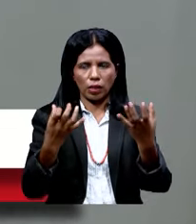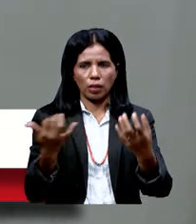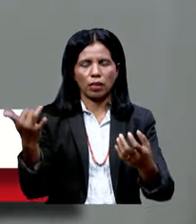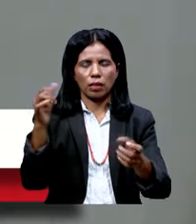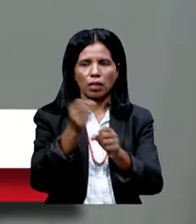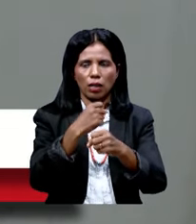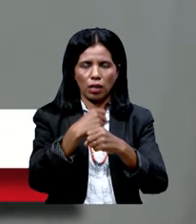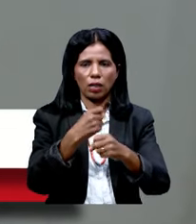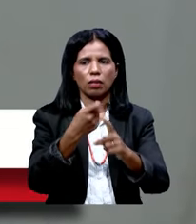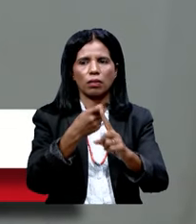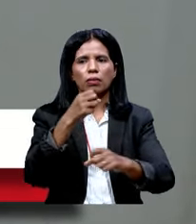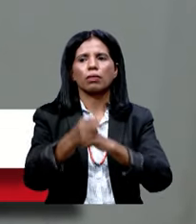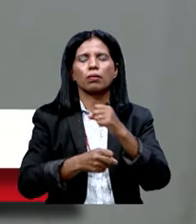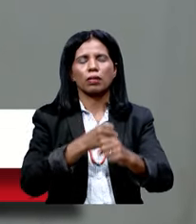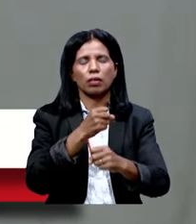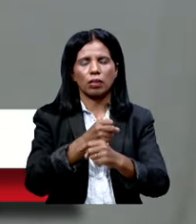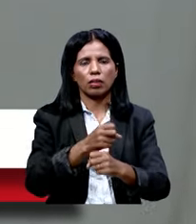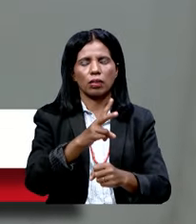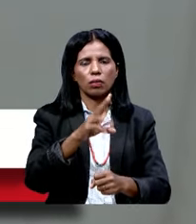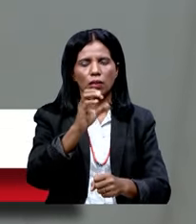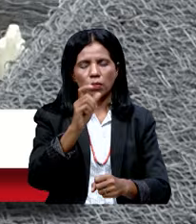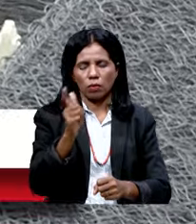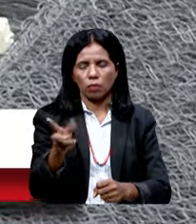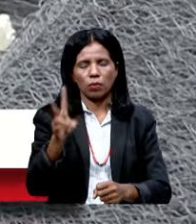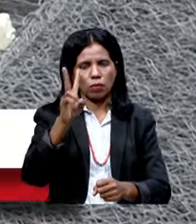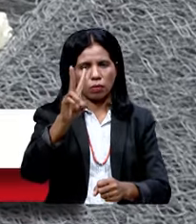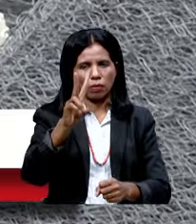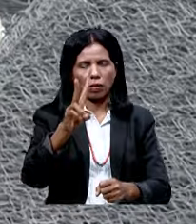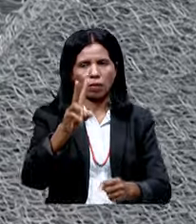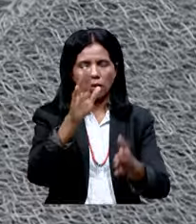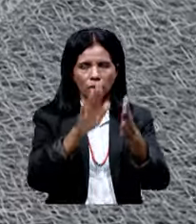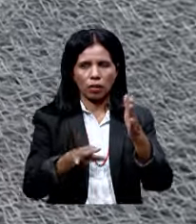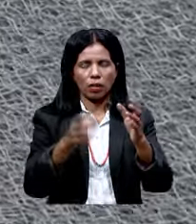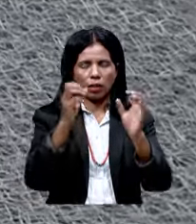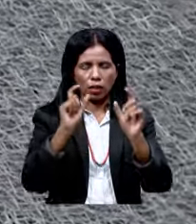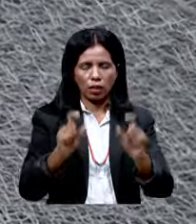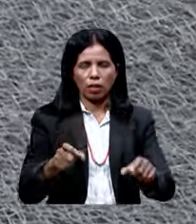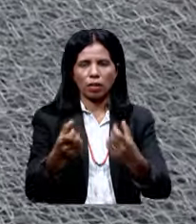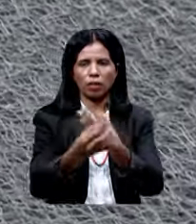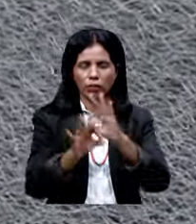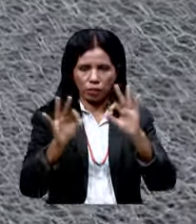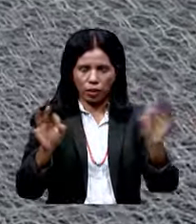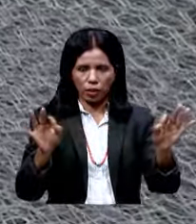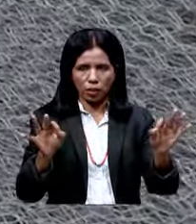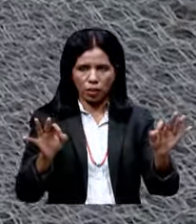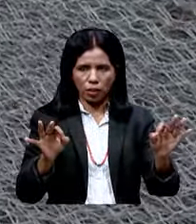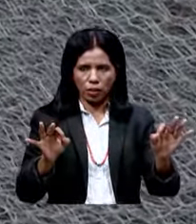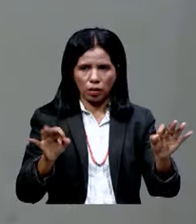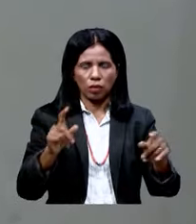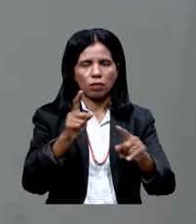halo usi Tinan Rihun Rua, Ruan Luresin Rua, Maikarai, tem que finalizar ia fim de